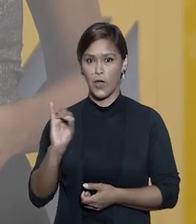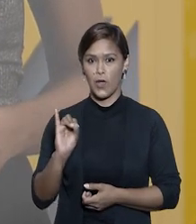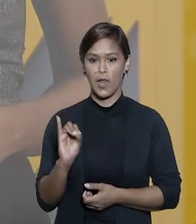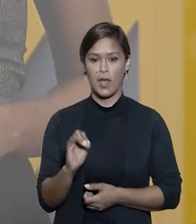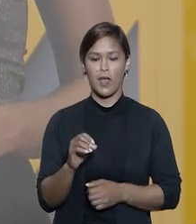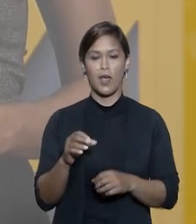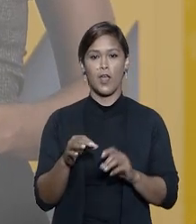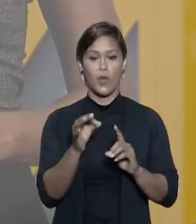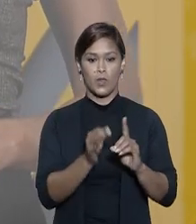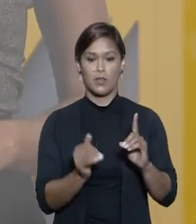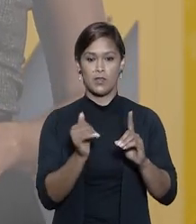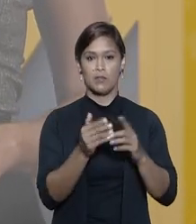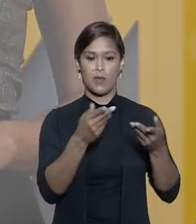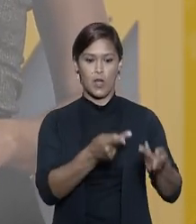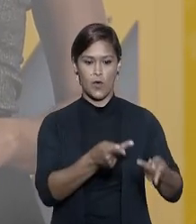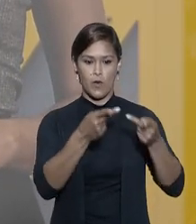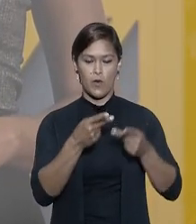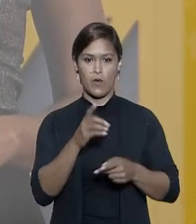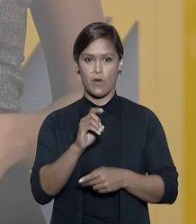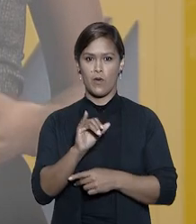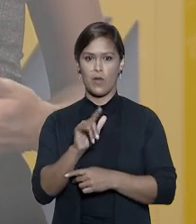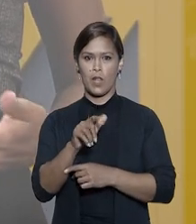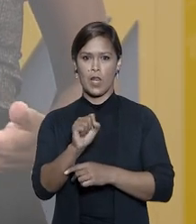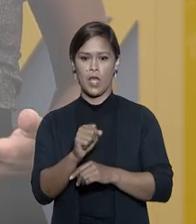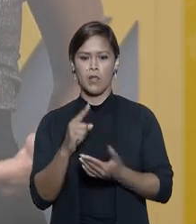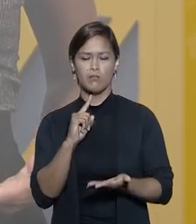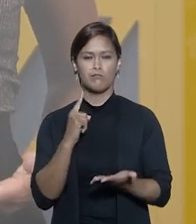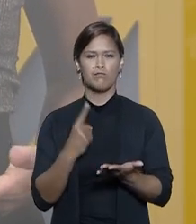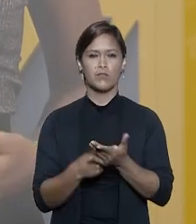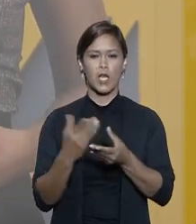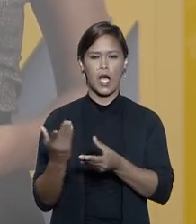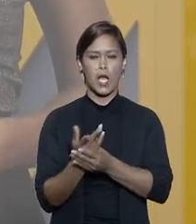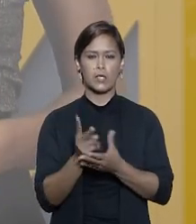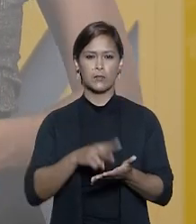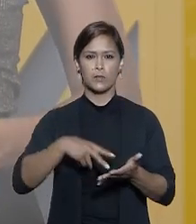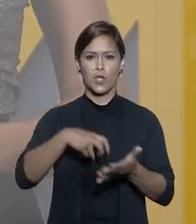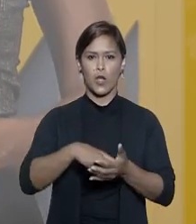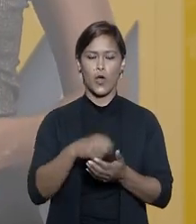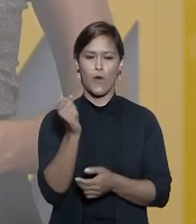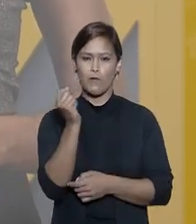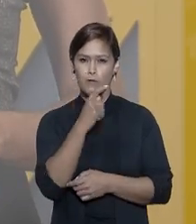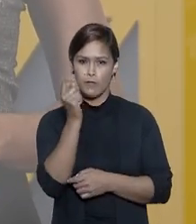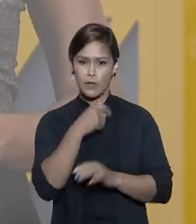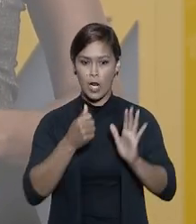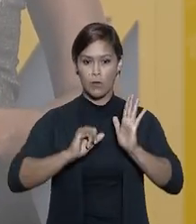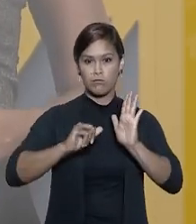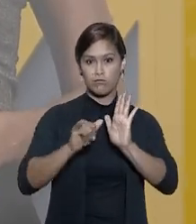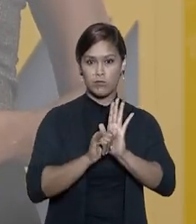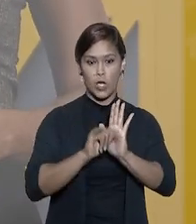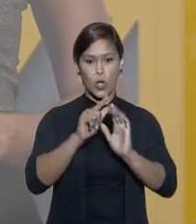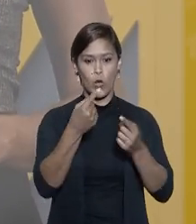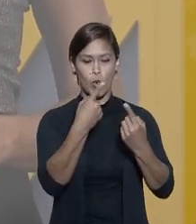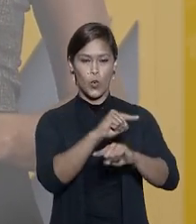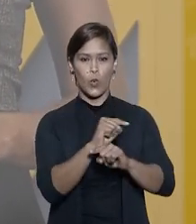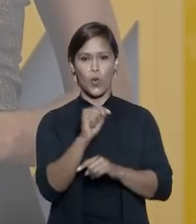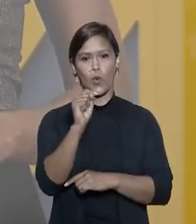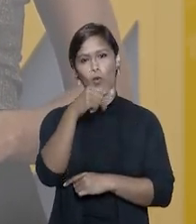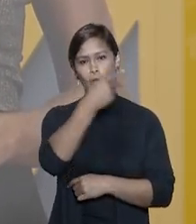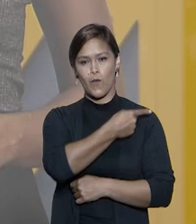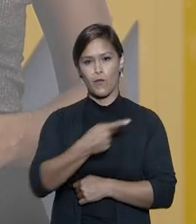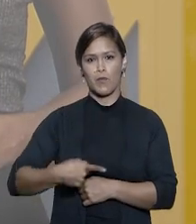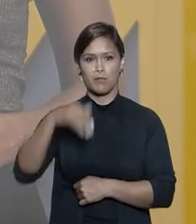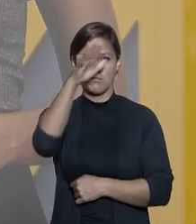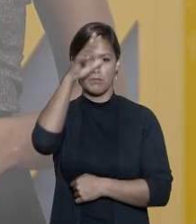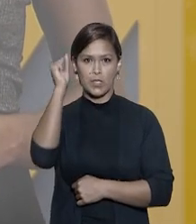Olá! O desembargador convocado Olindo Menezes manteve ação penal por fraude e falsidade ideológica contra o governador de